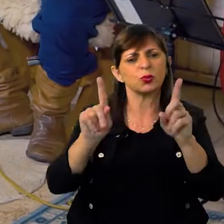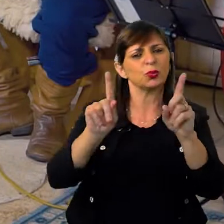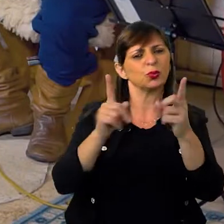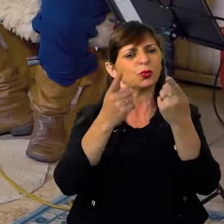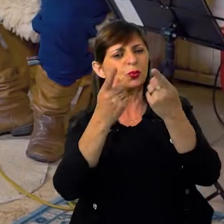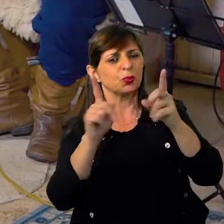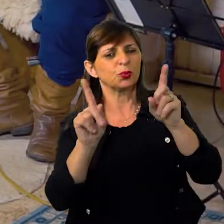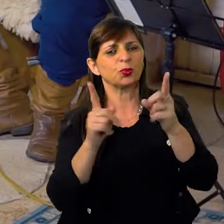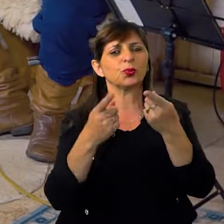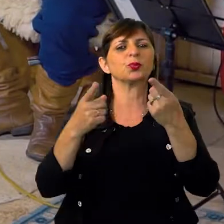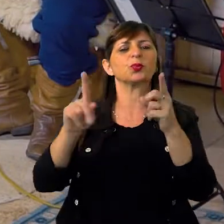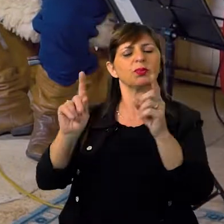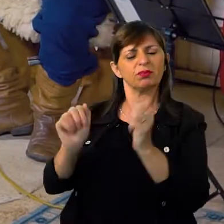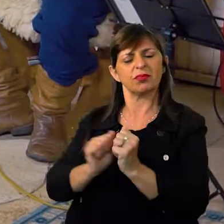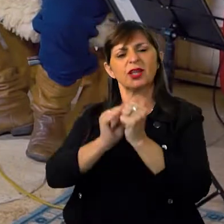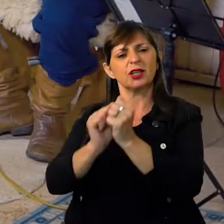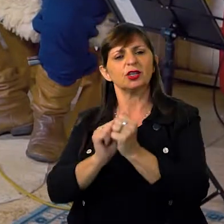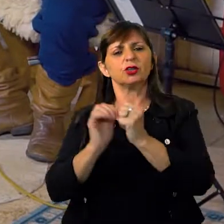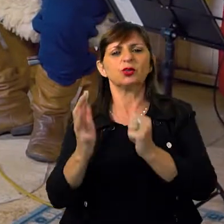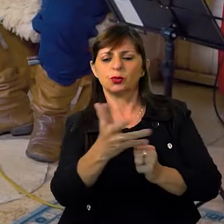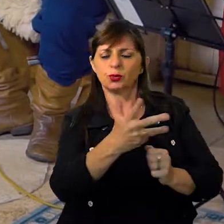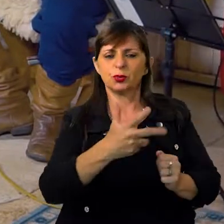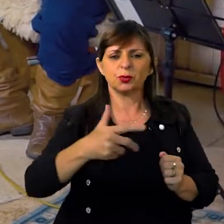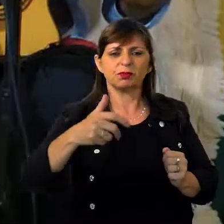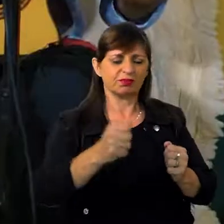de matar pelo